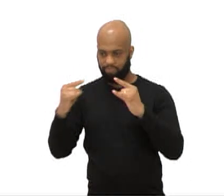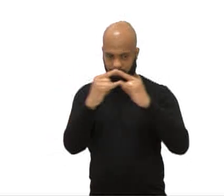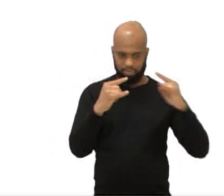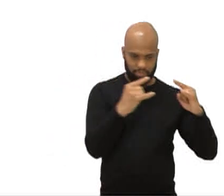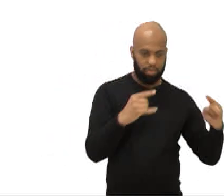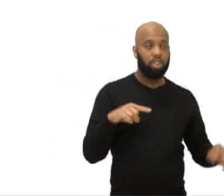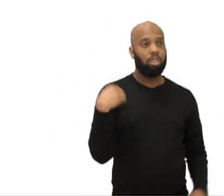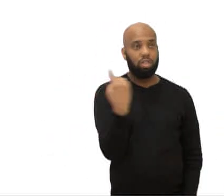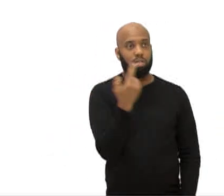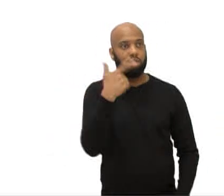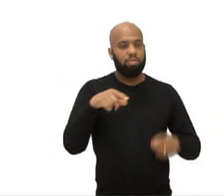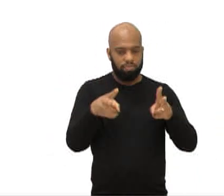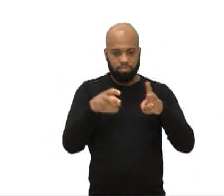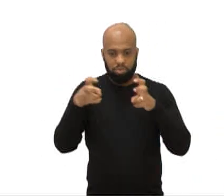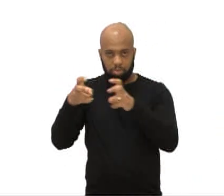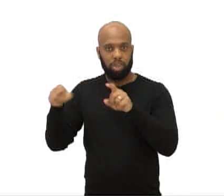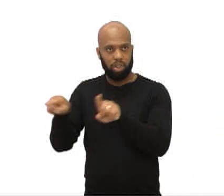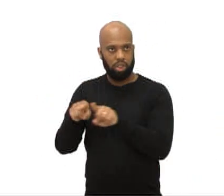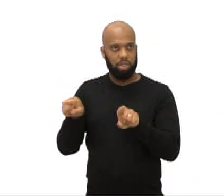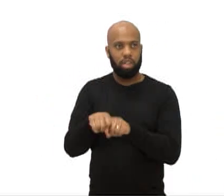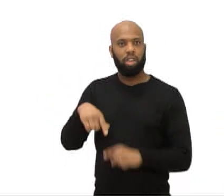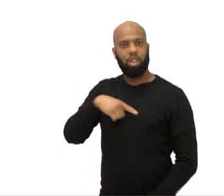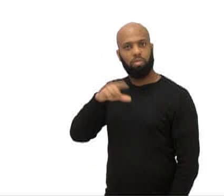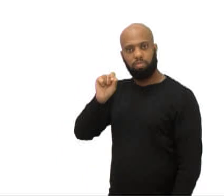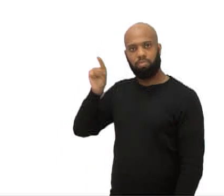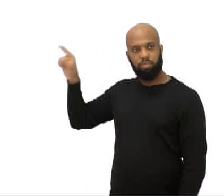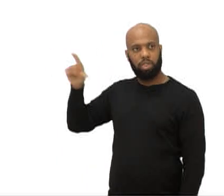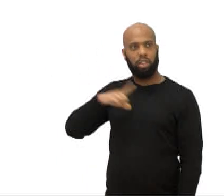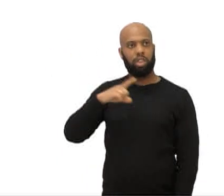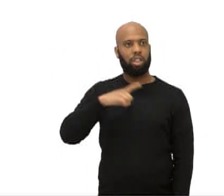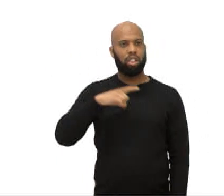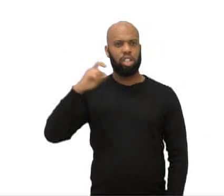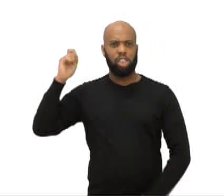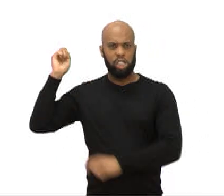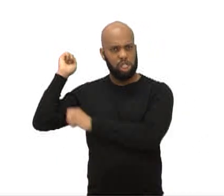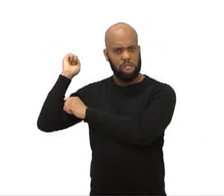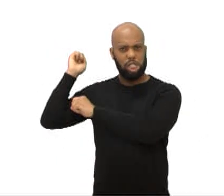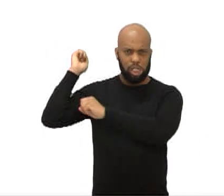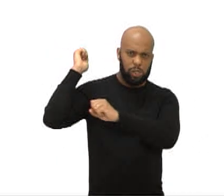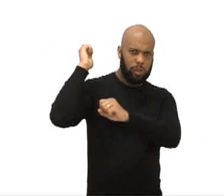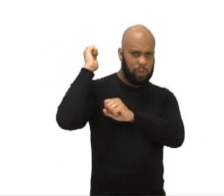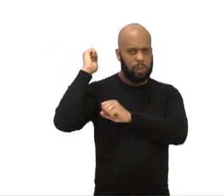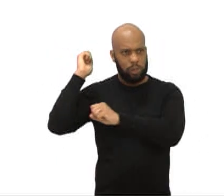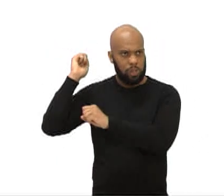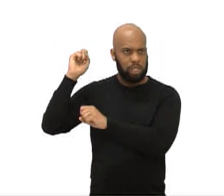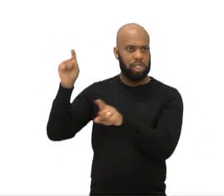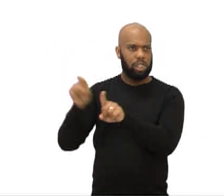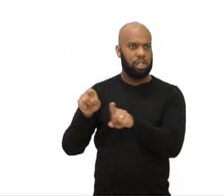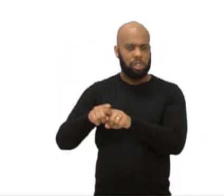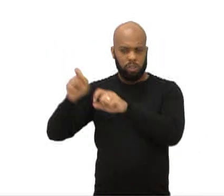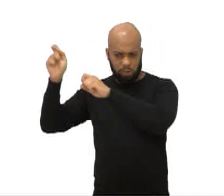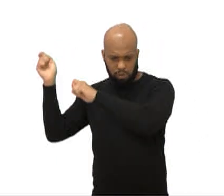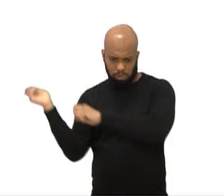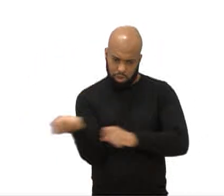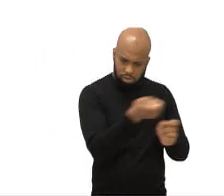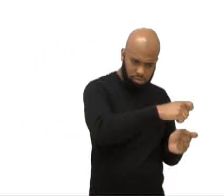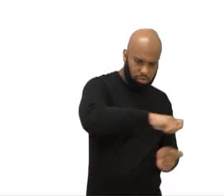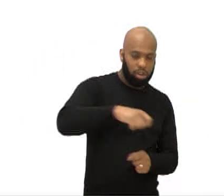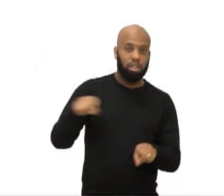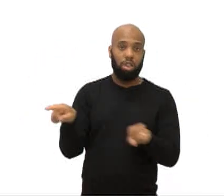consegue perceber aqui nessa imagem os machado, a gente consegue perceber aqui